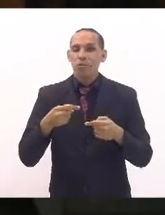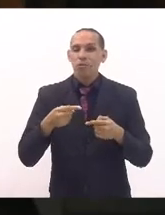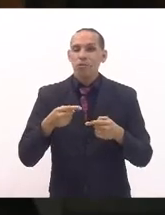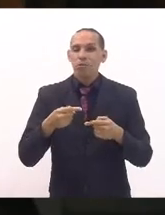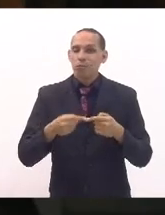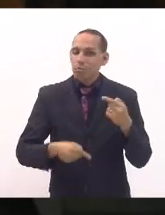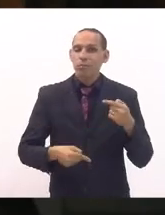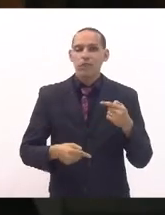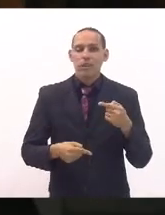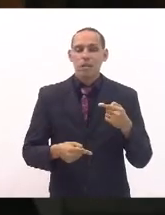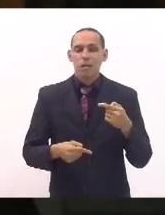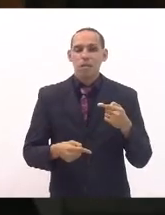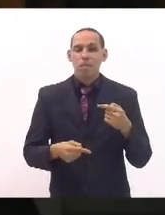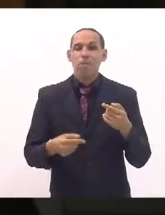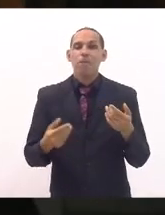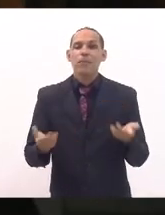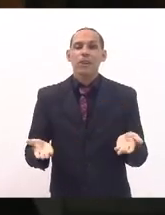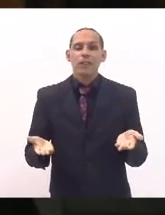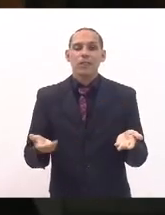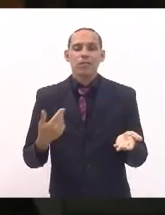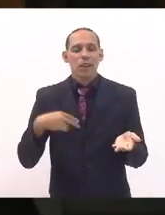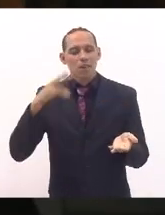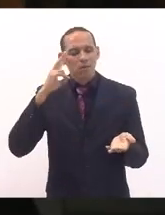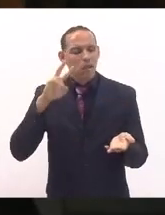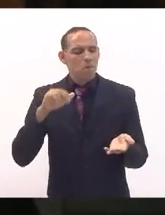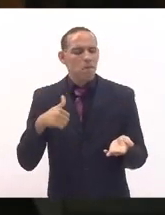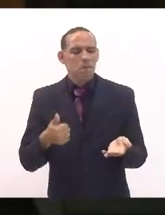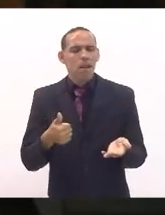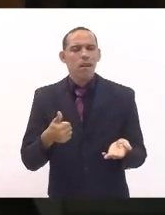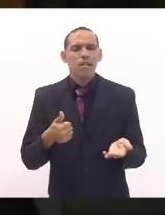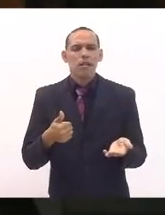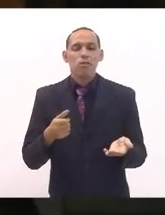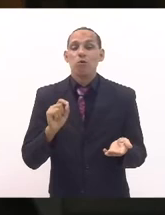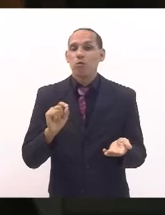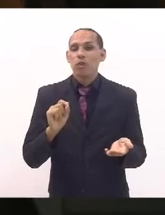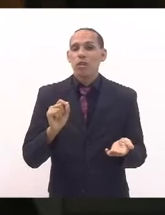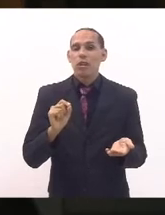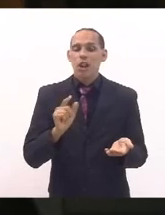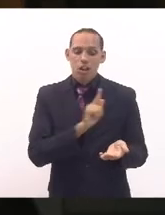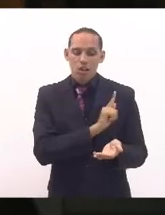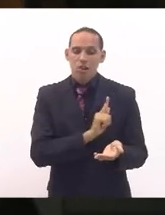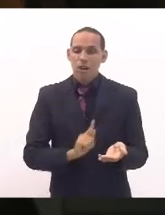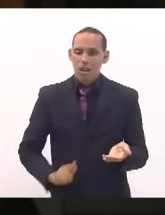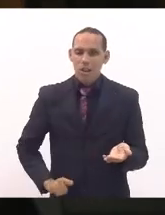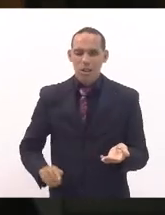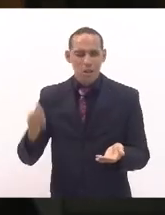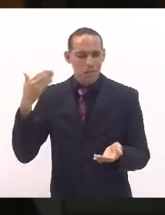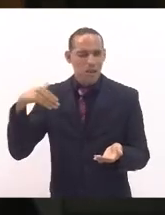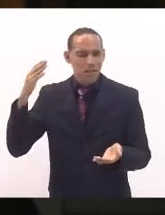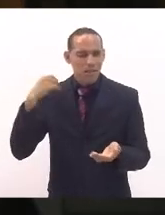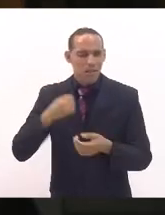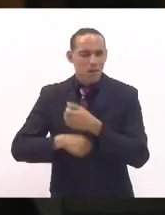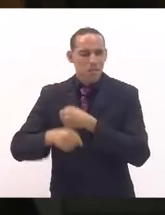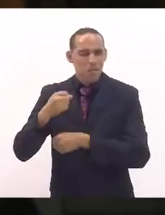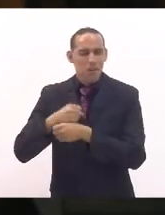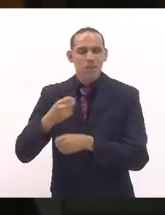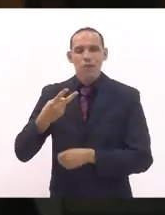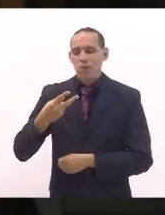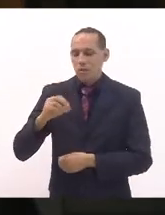Olha, aí, lembro-me bem, o governador de plantão, em